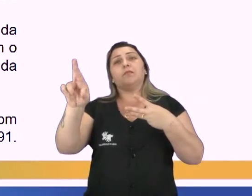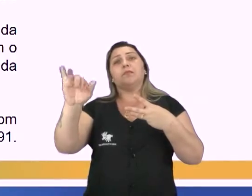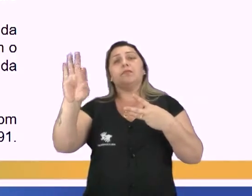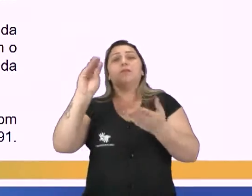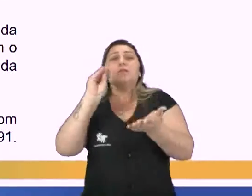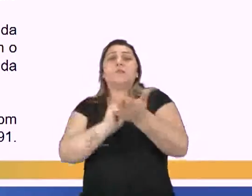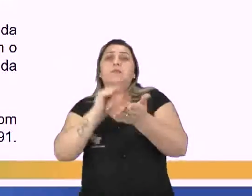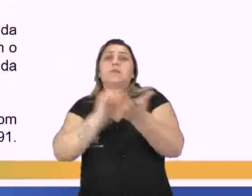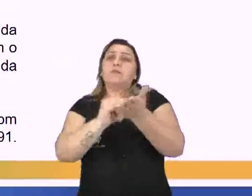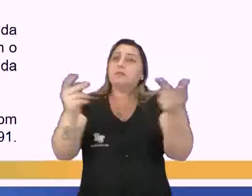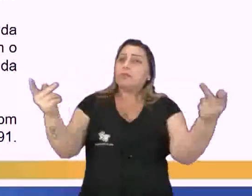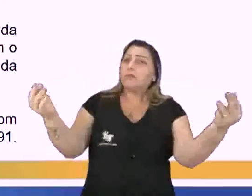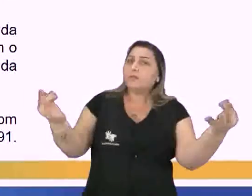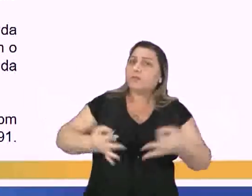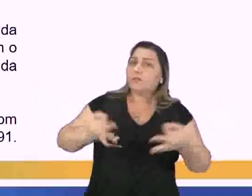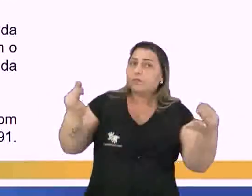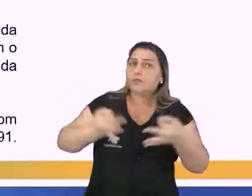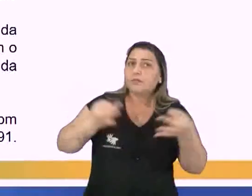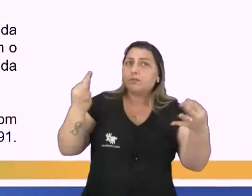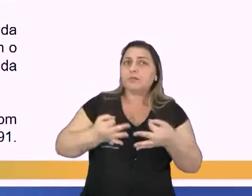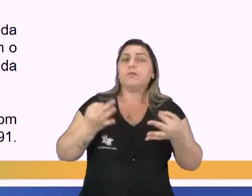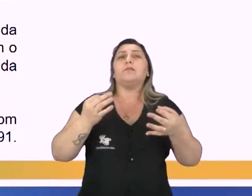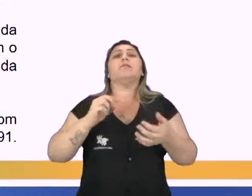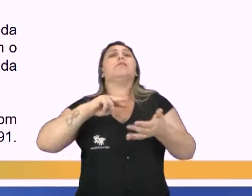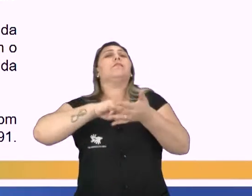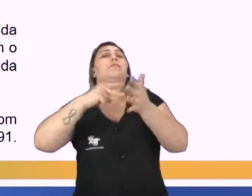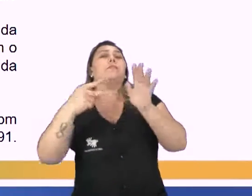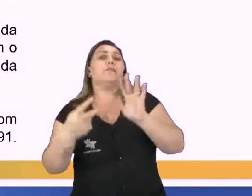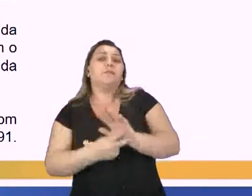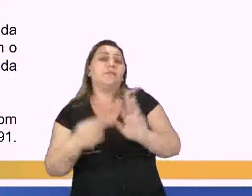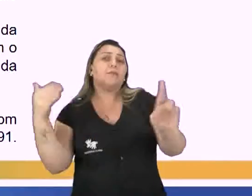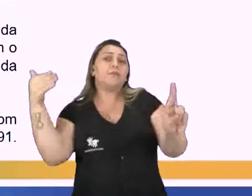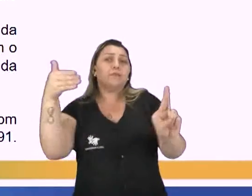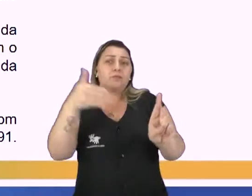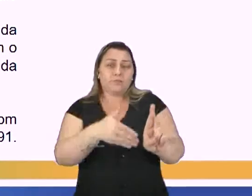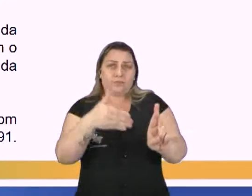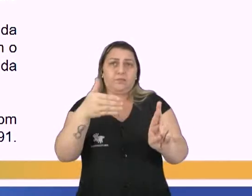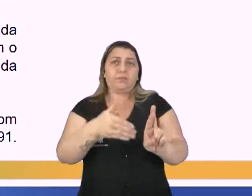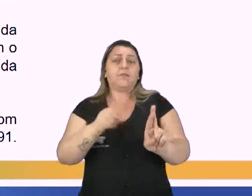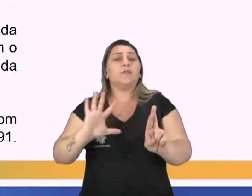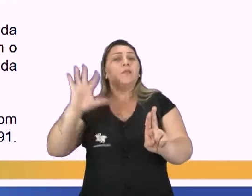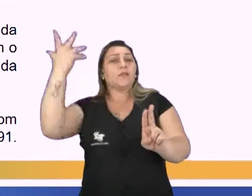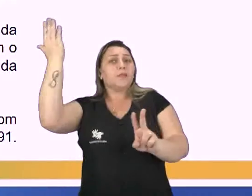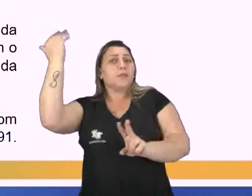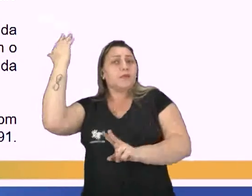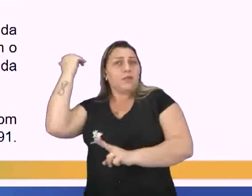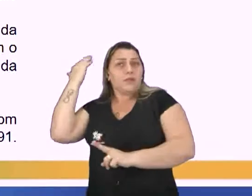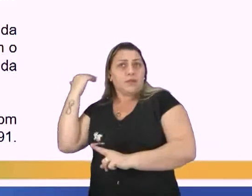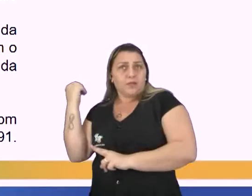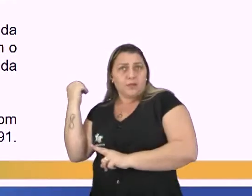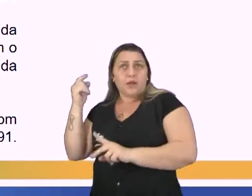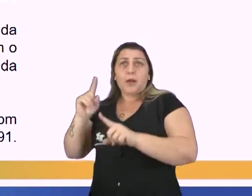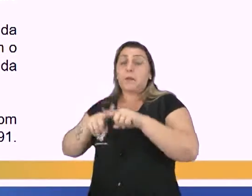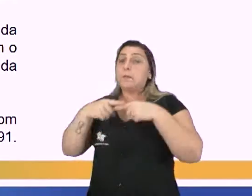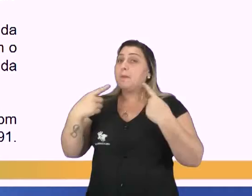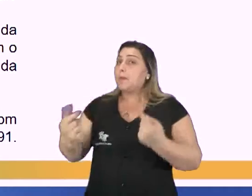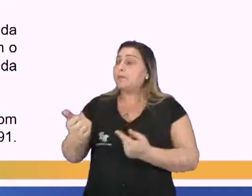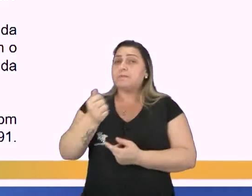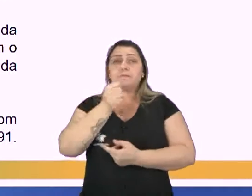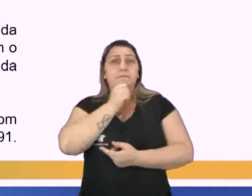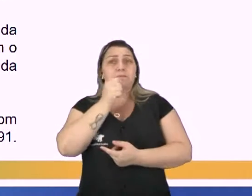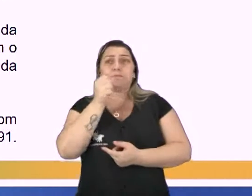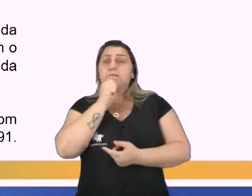O pretérito imperfeito do indicativo se refere a um fato ocorrido no passado, mas que não